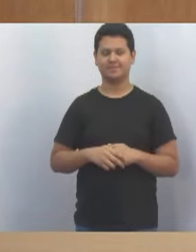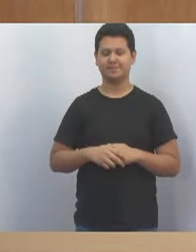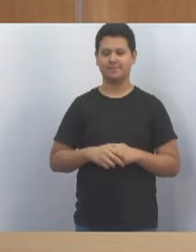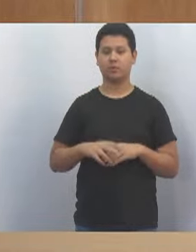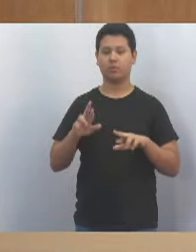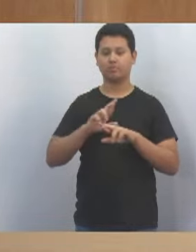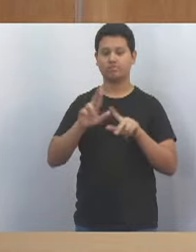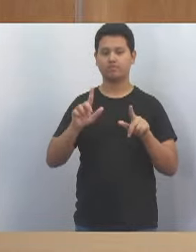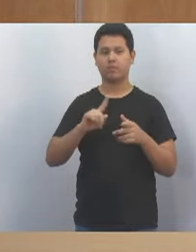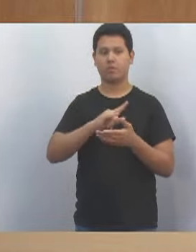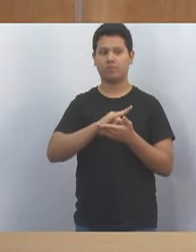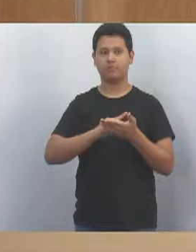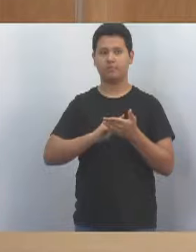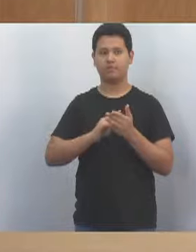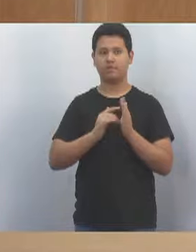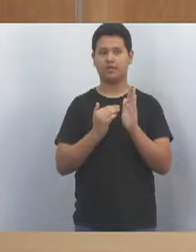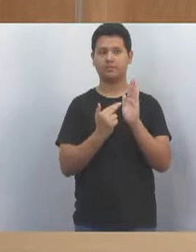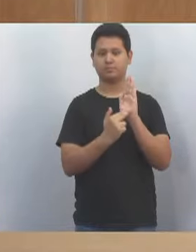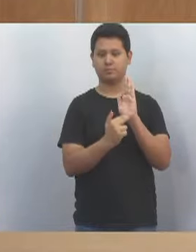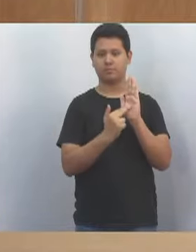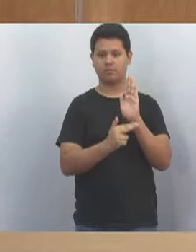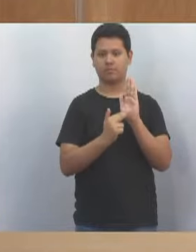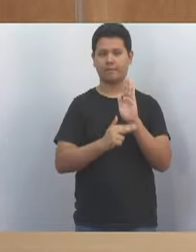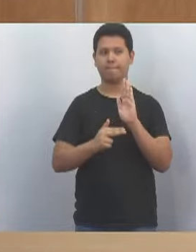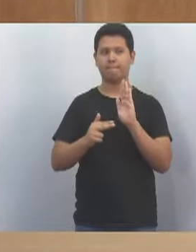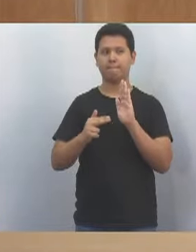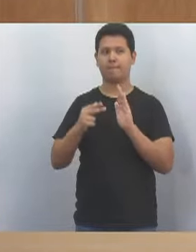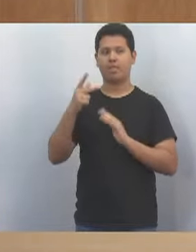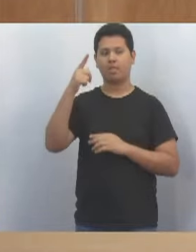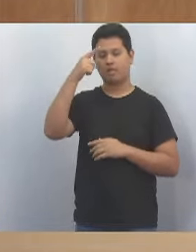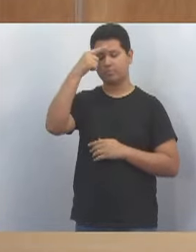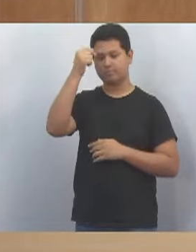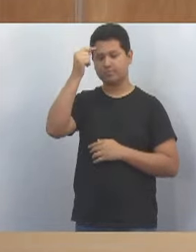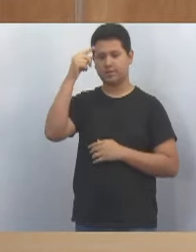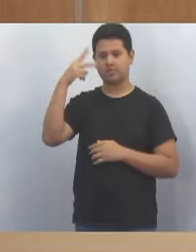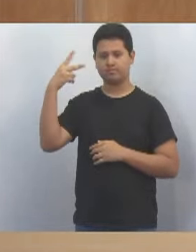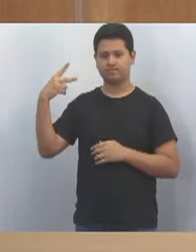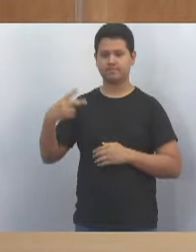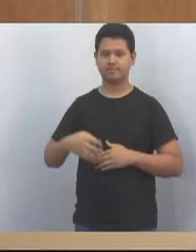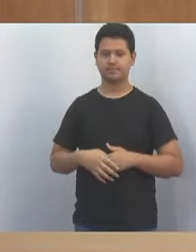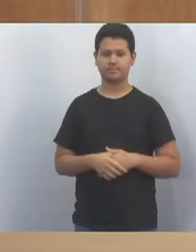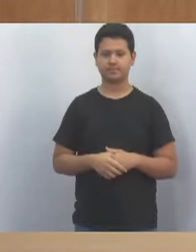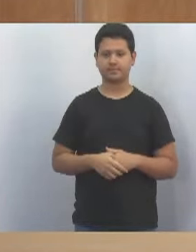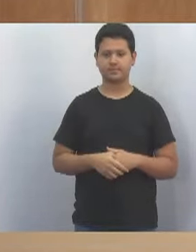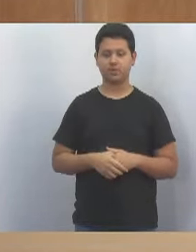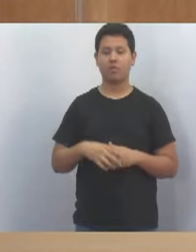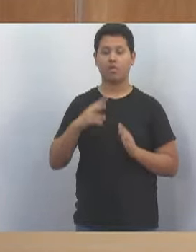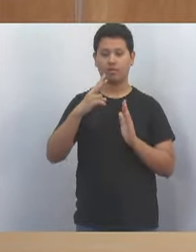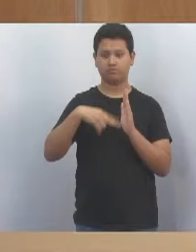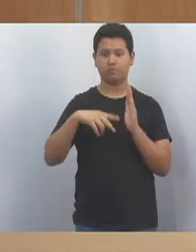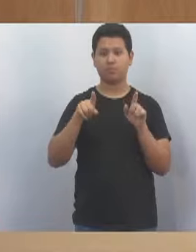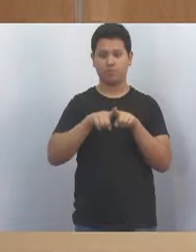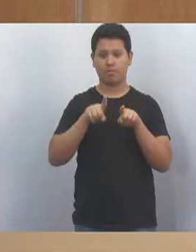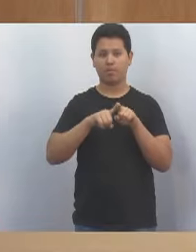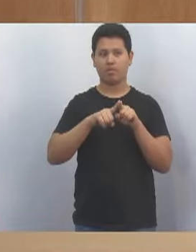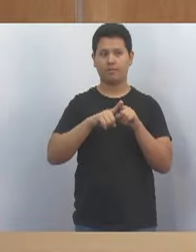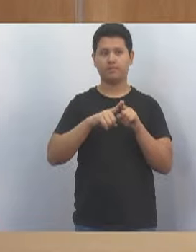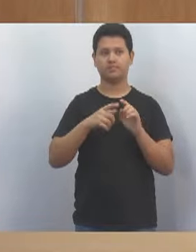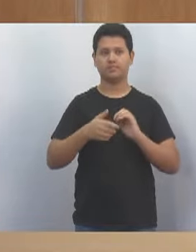Assina vereador Edgar Sasaki. Eu vou estar lendo aqui também a